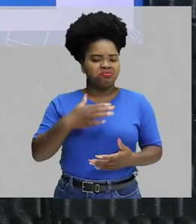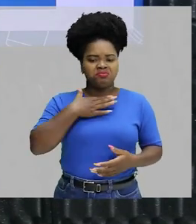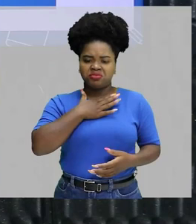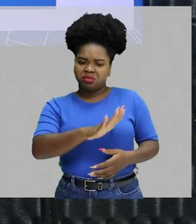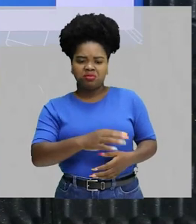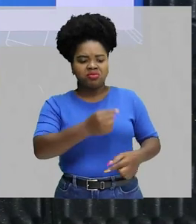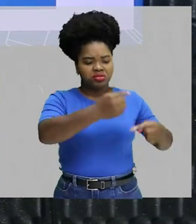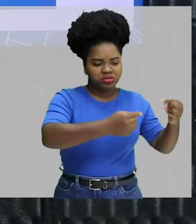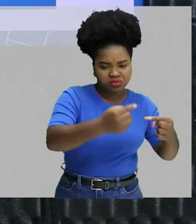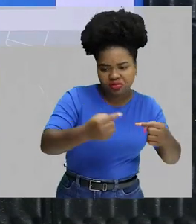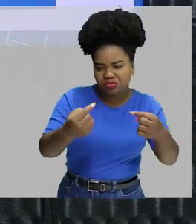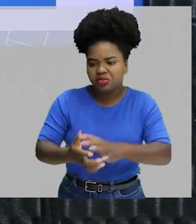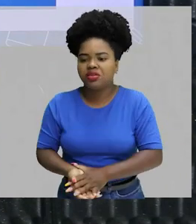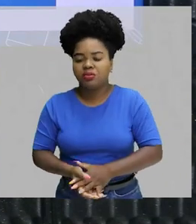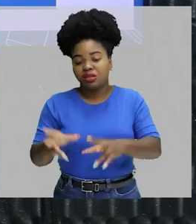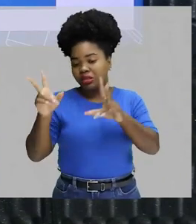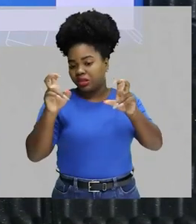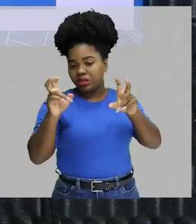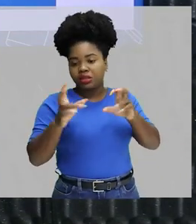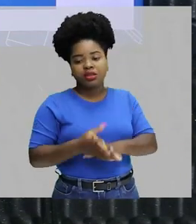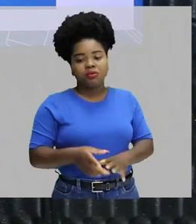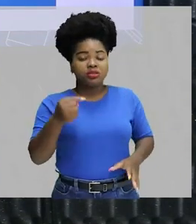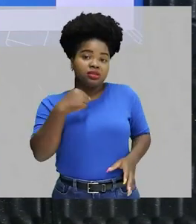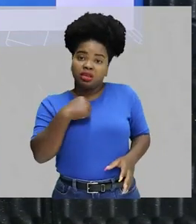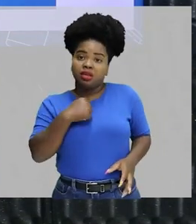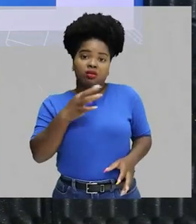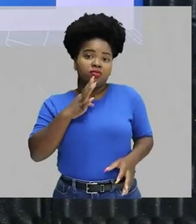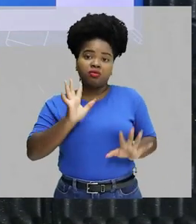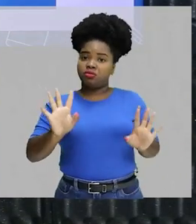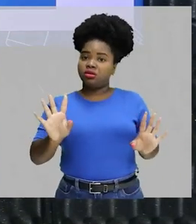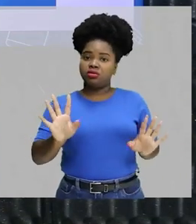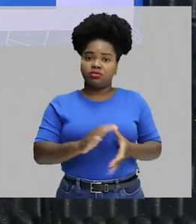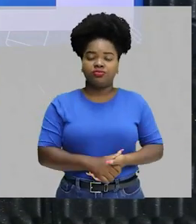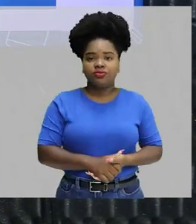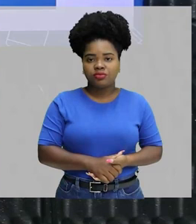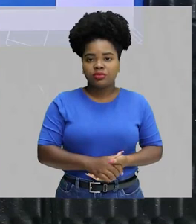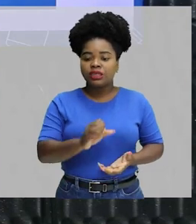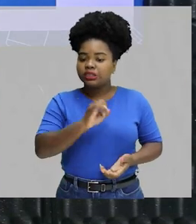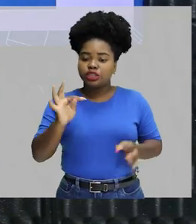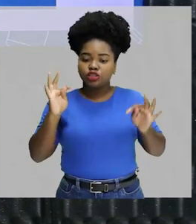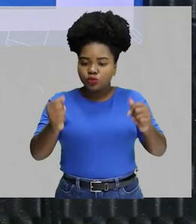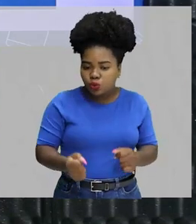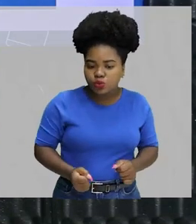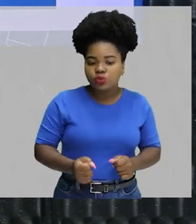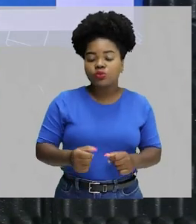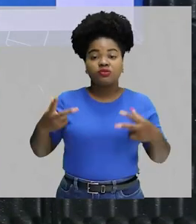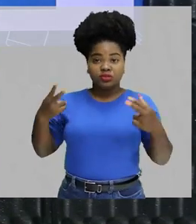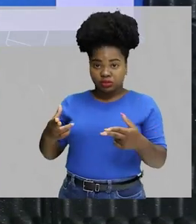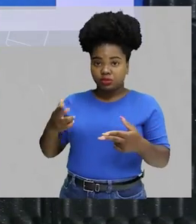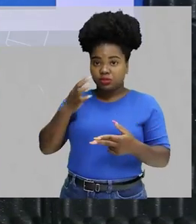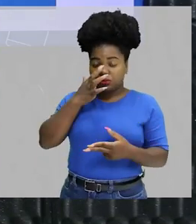mundo pensasse desse jeito nós teríamos menos eh confusões Armadas principalmente em